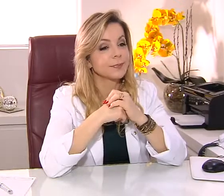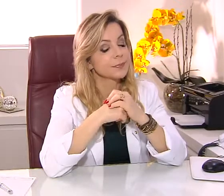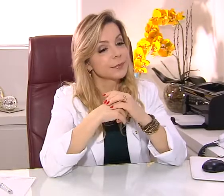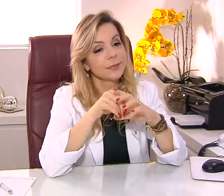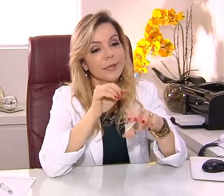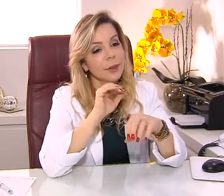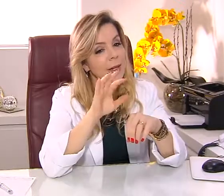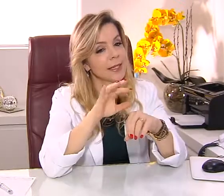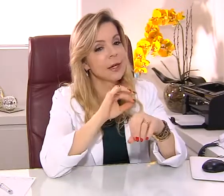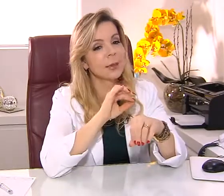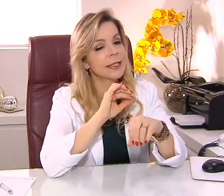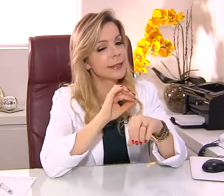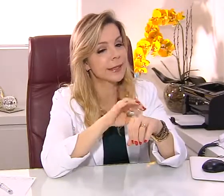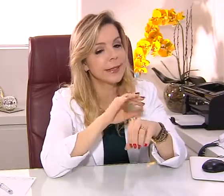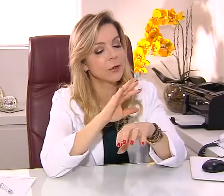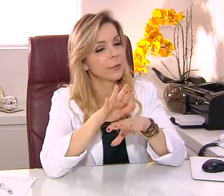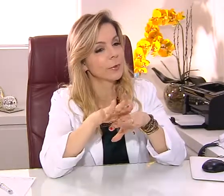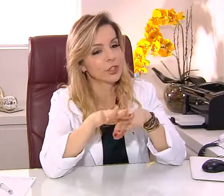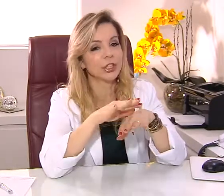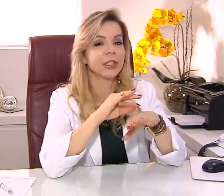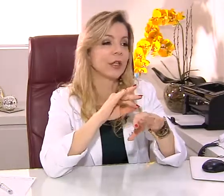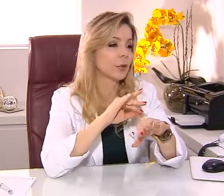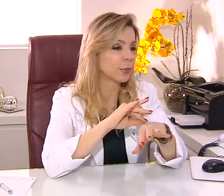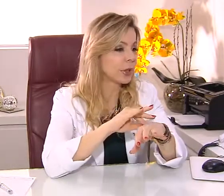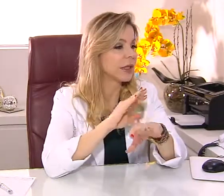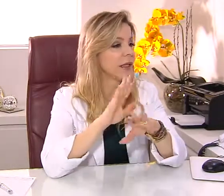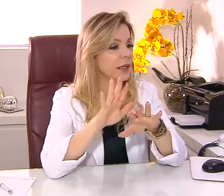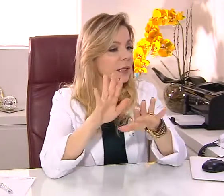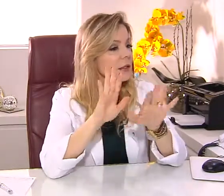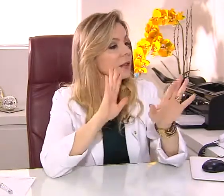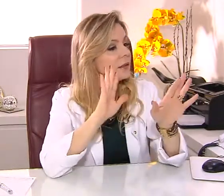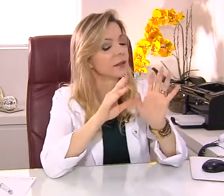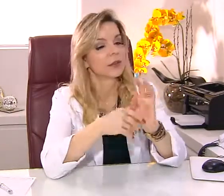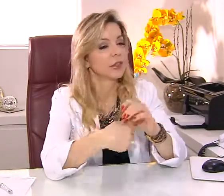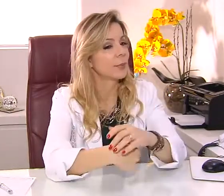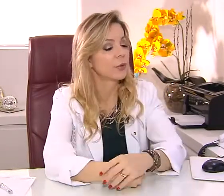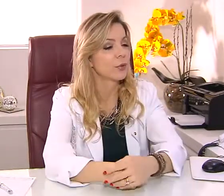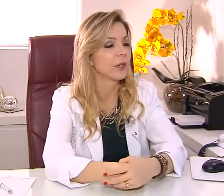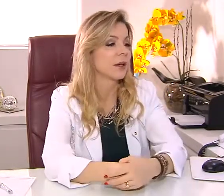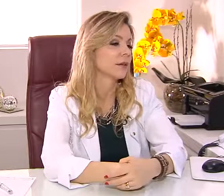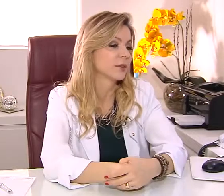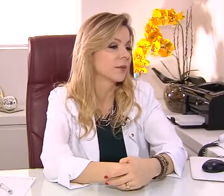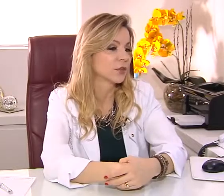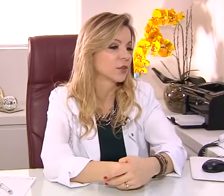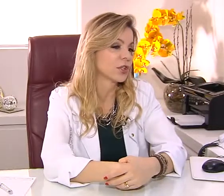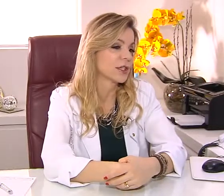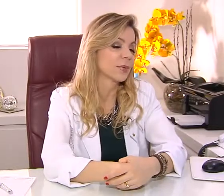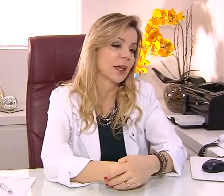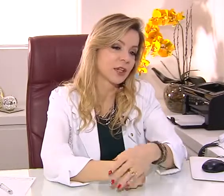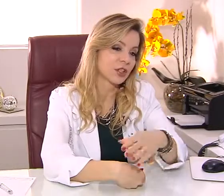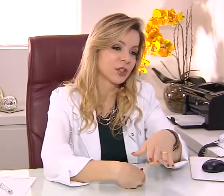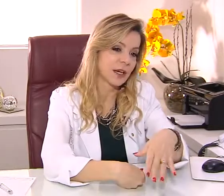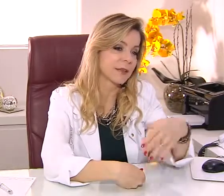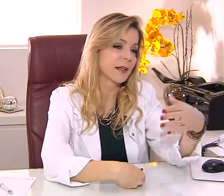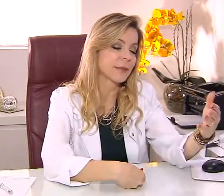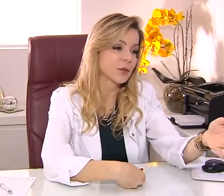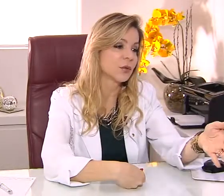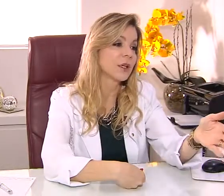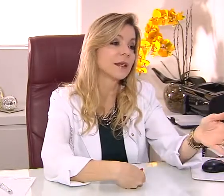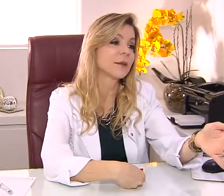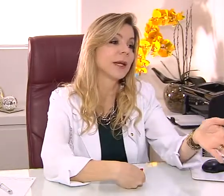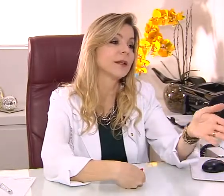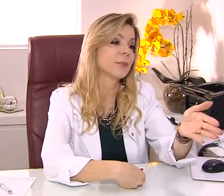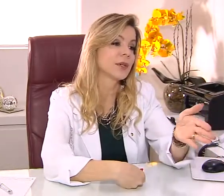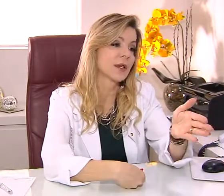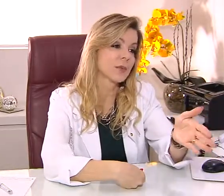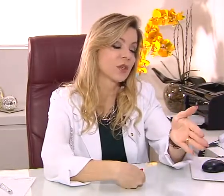né? Mas se aparecer alguma manchinha, alguma bolinha, já procura o dermatologista, porque aí a gente trata a